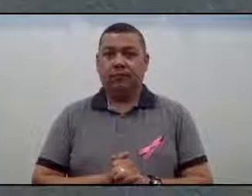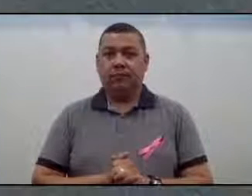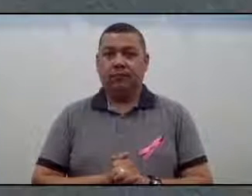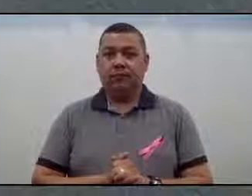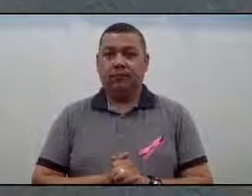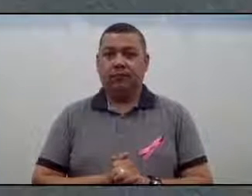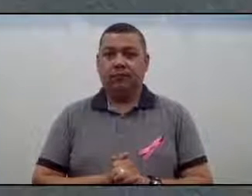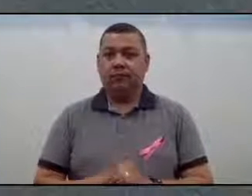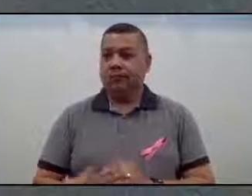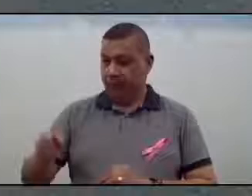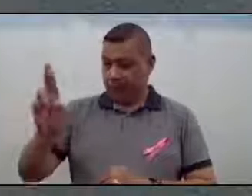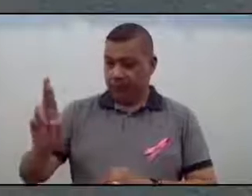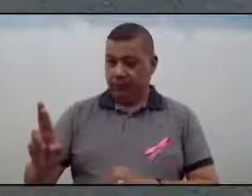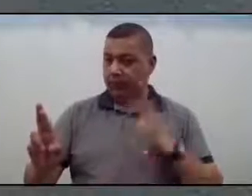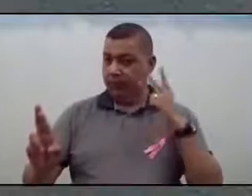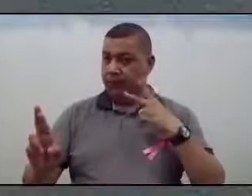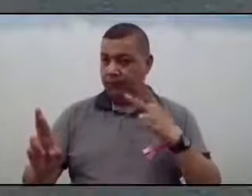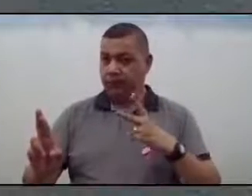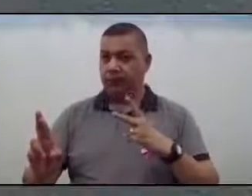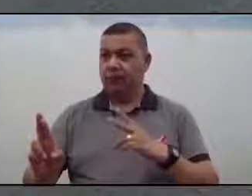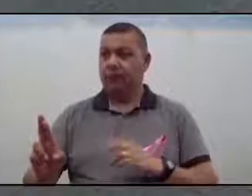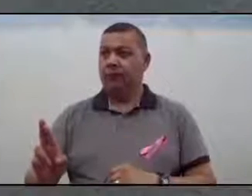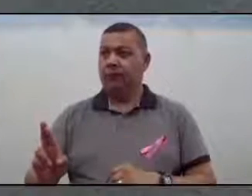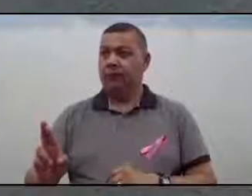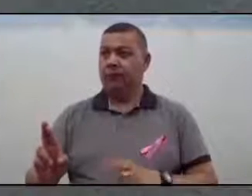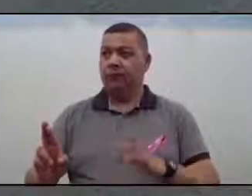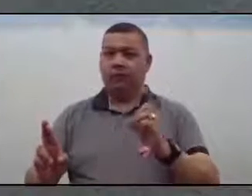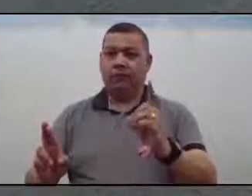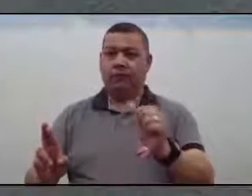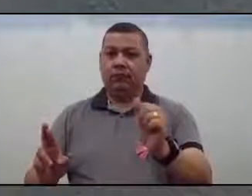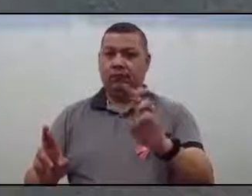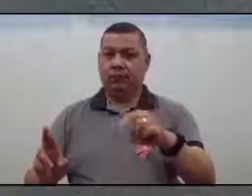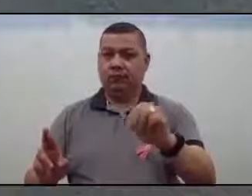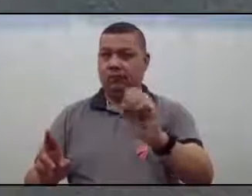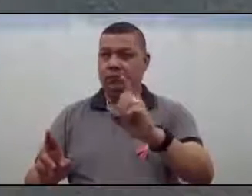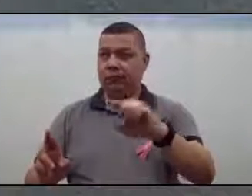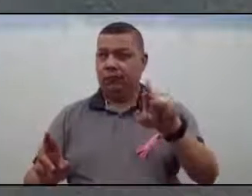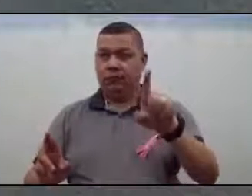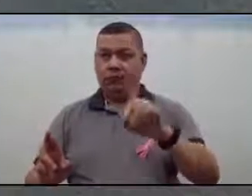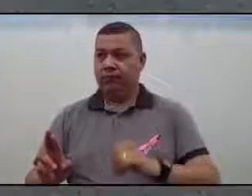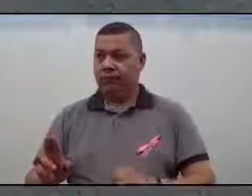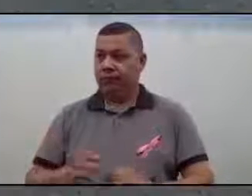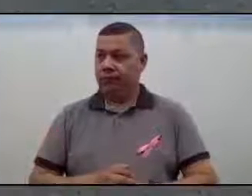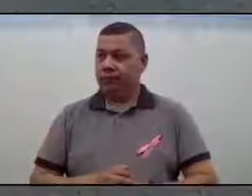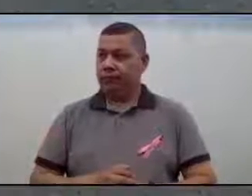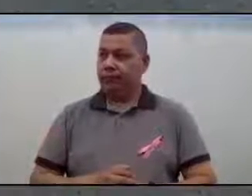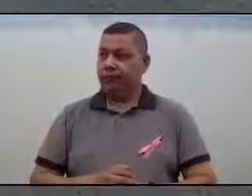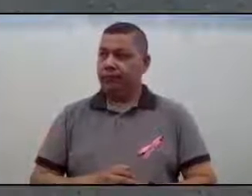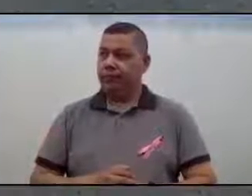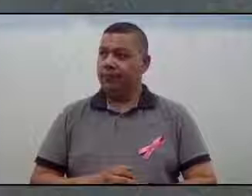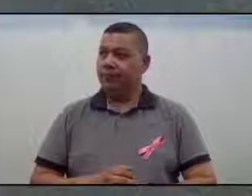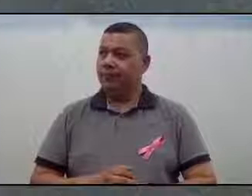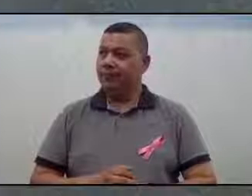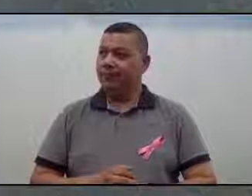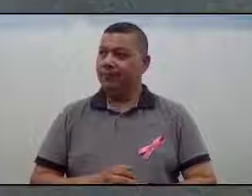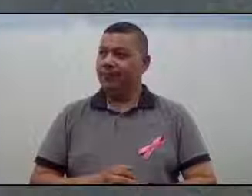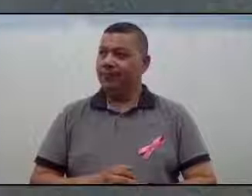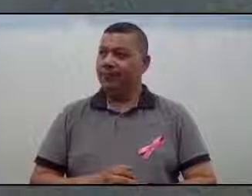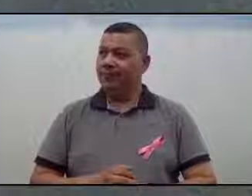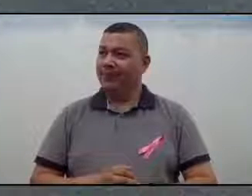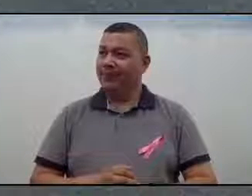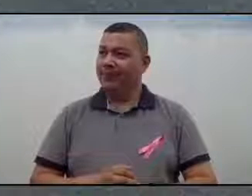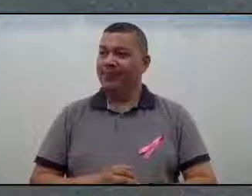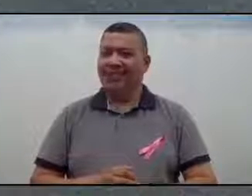Em nome do vereador Antônio Damião, que fez o ar da graça ali, achou um bombonzinho de